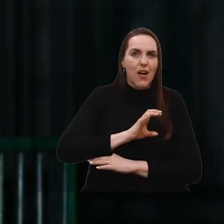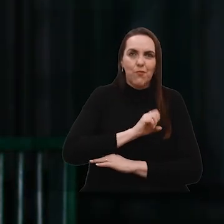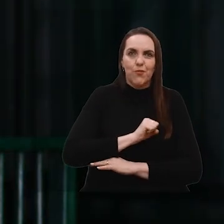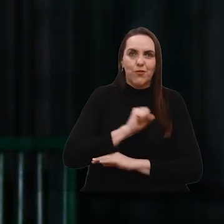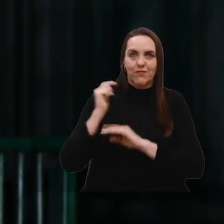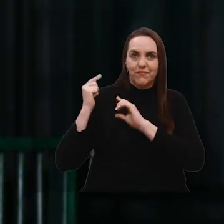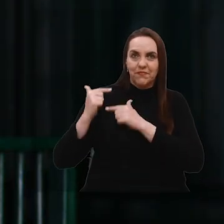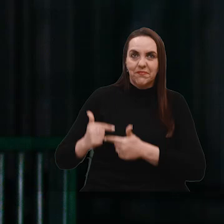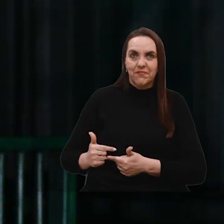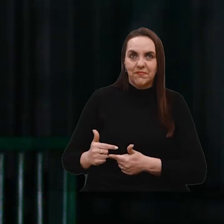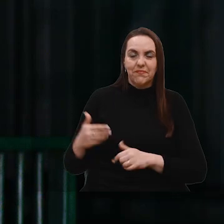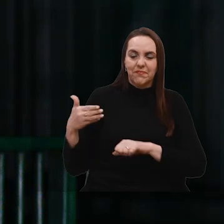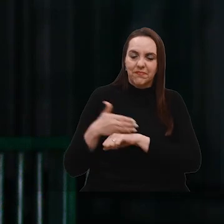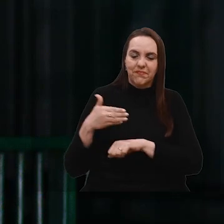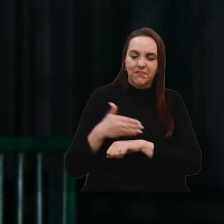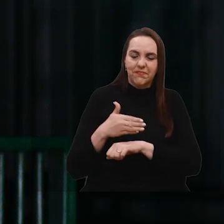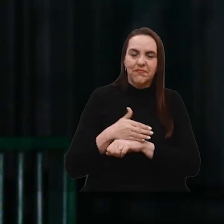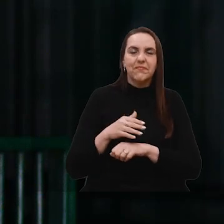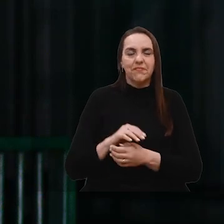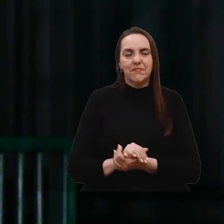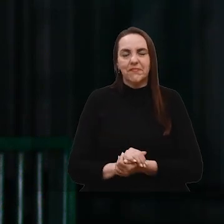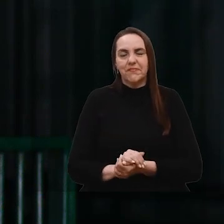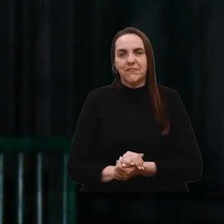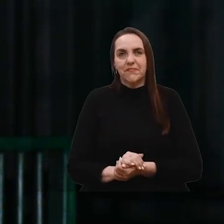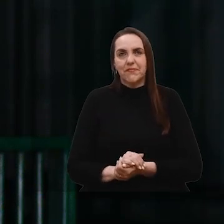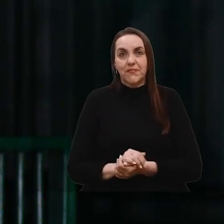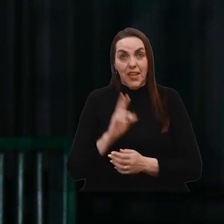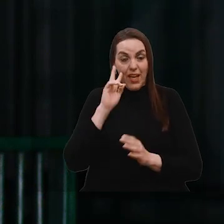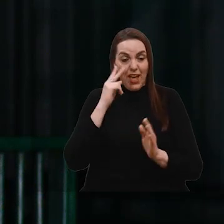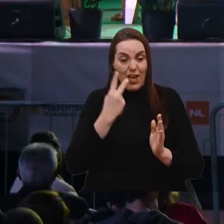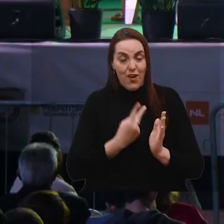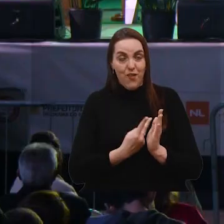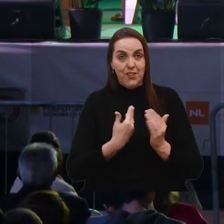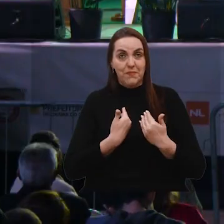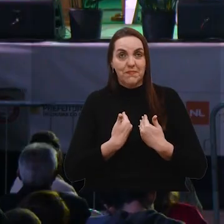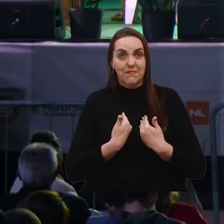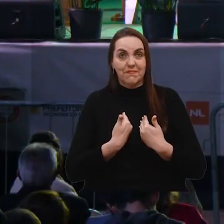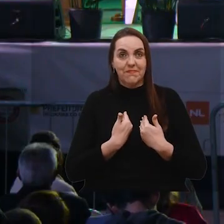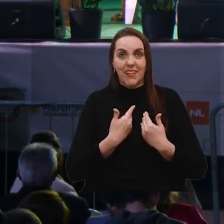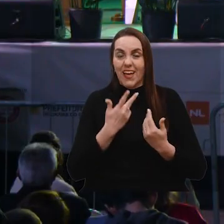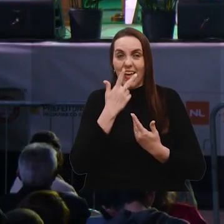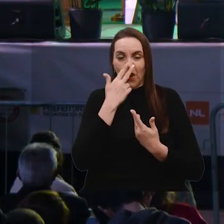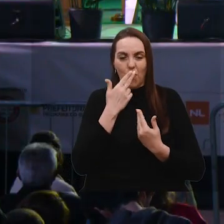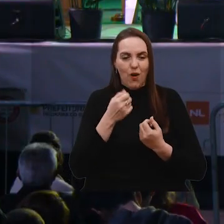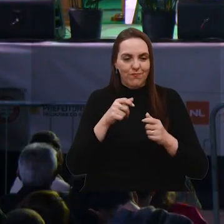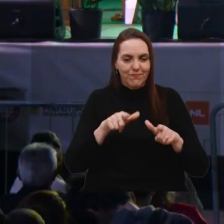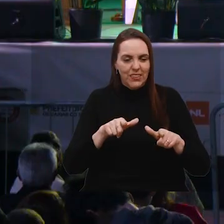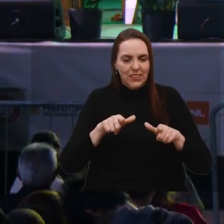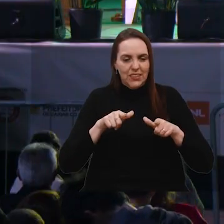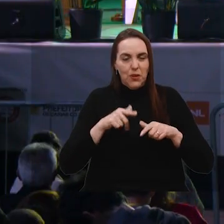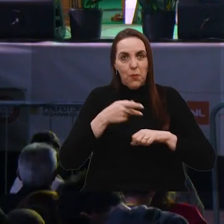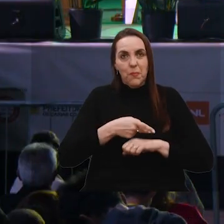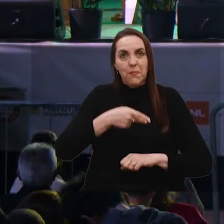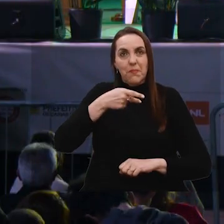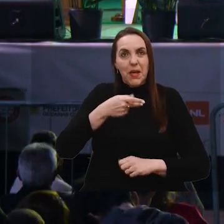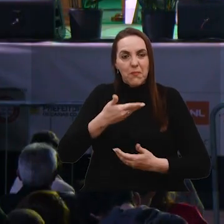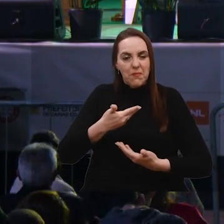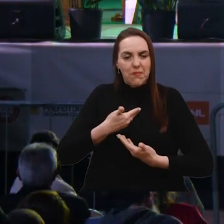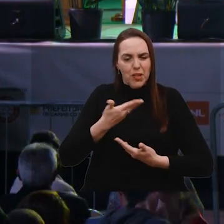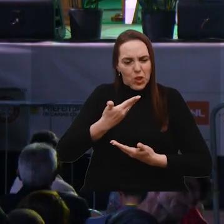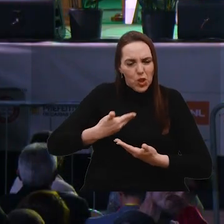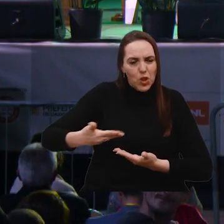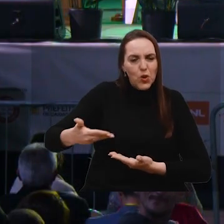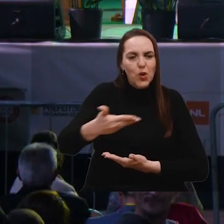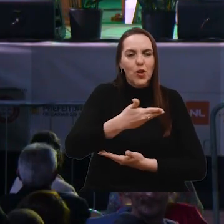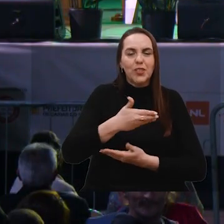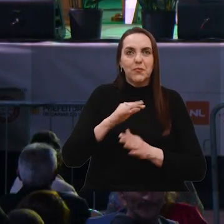sempre amou o tradicionalismo e sempre fez parte do tradicionalismo. Então, receber esse reconhecimento é como uma coroação